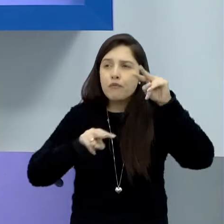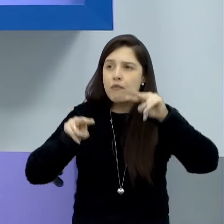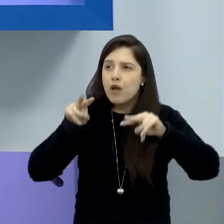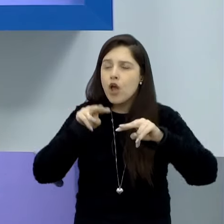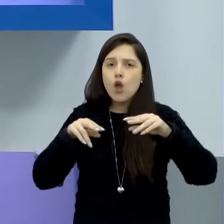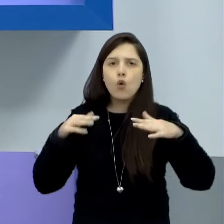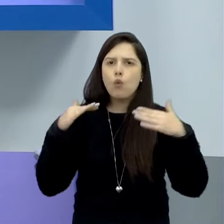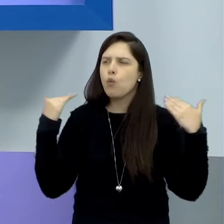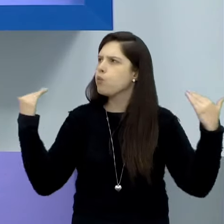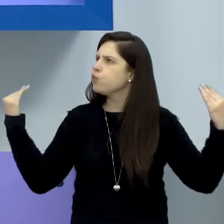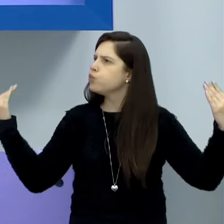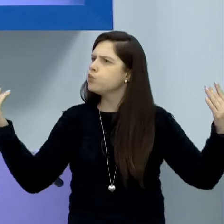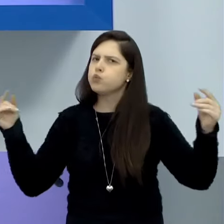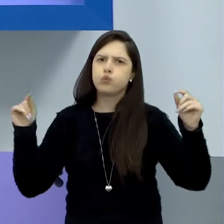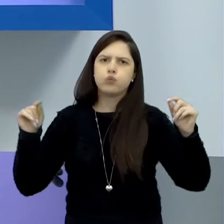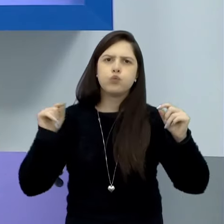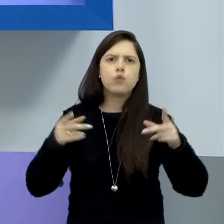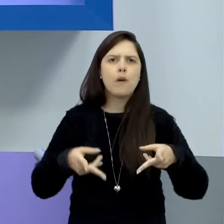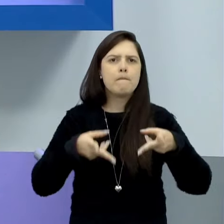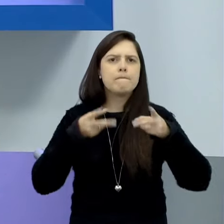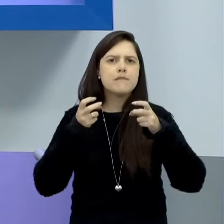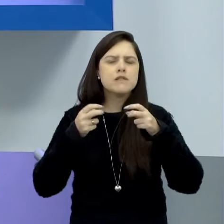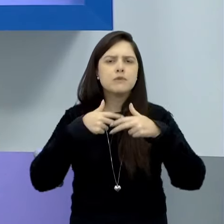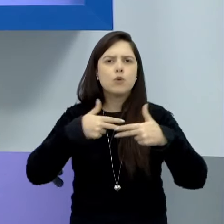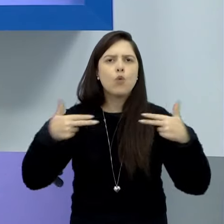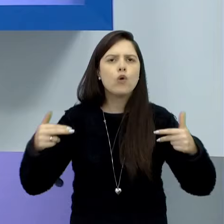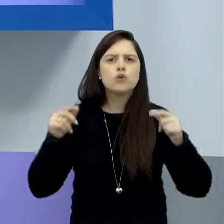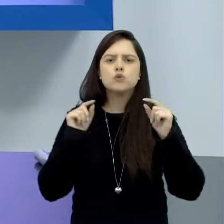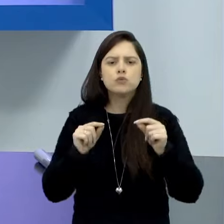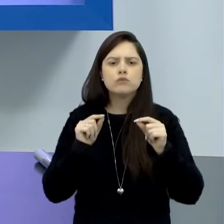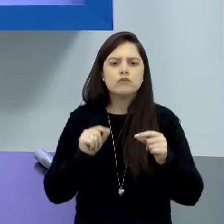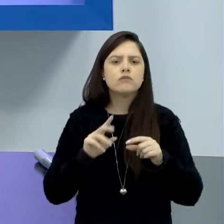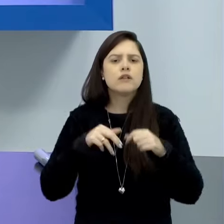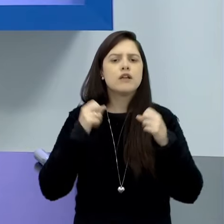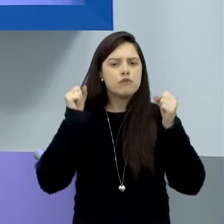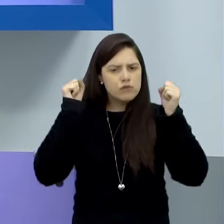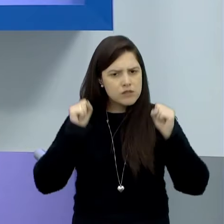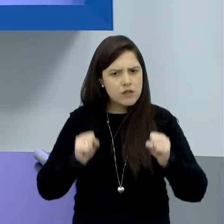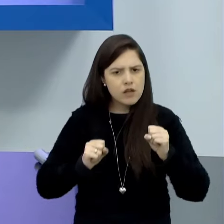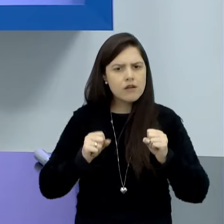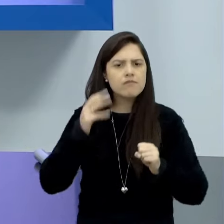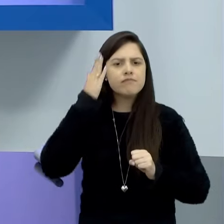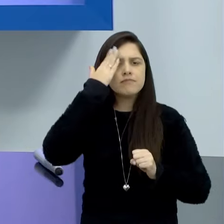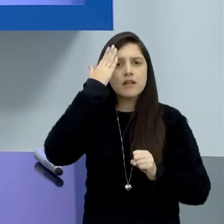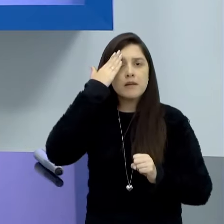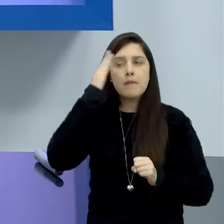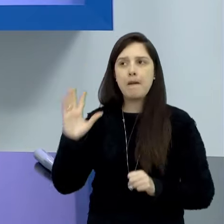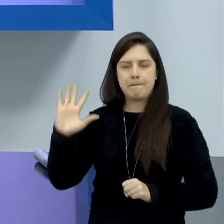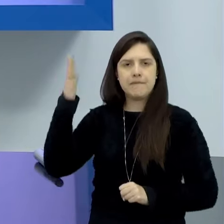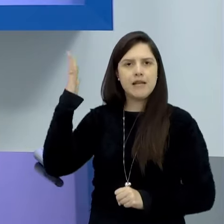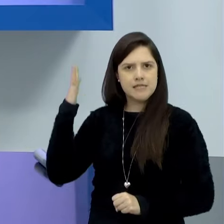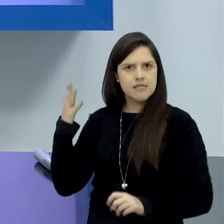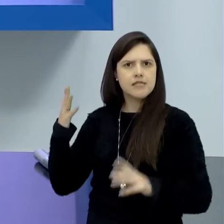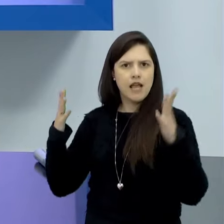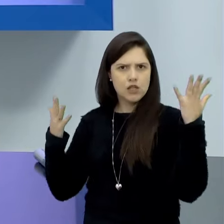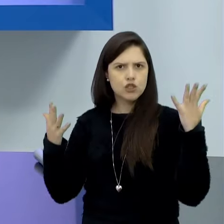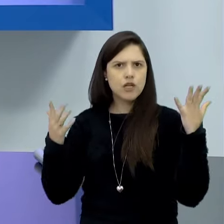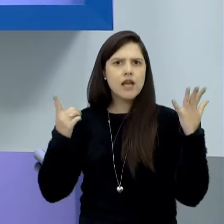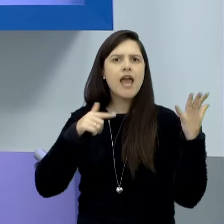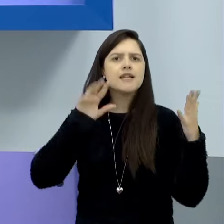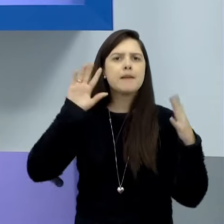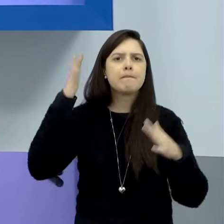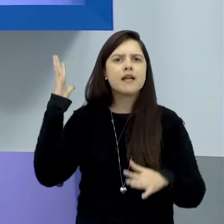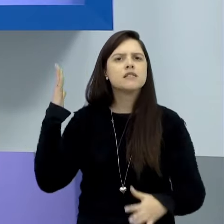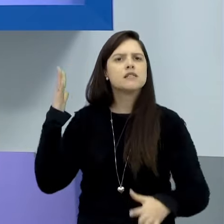seu redor, então você está percebendo as coisas, então você está vendo uma paisagem. Então, essa